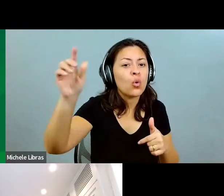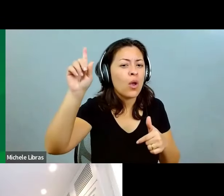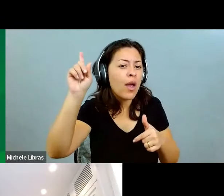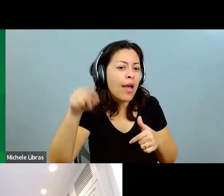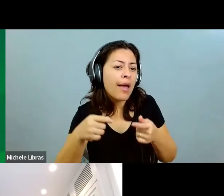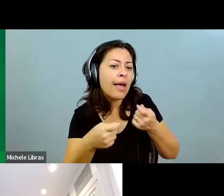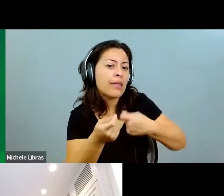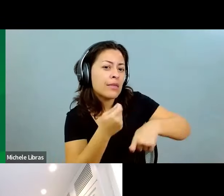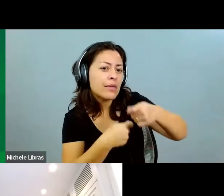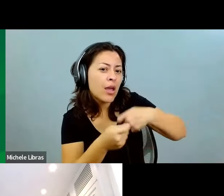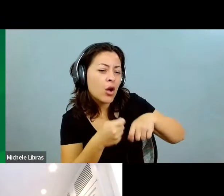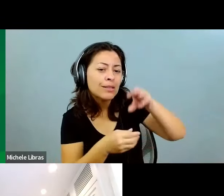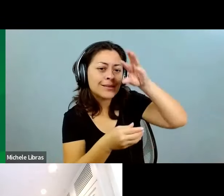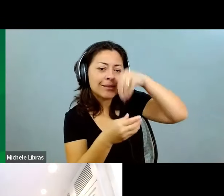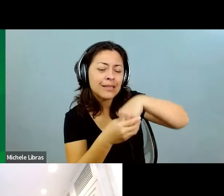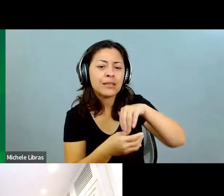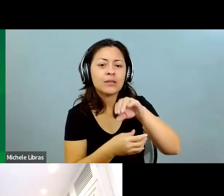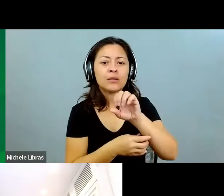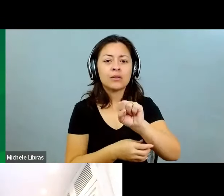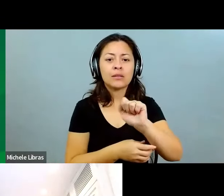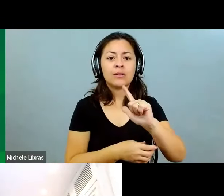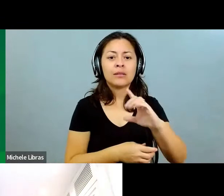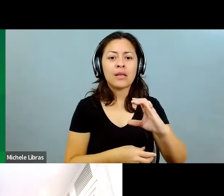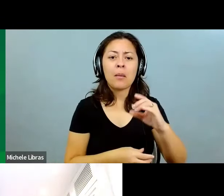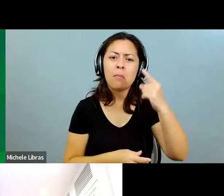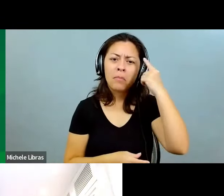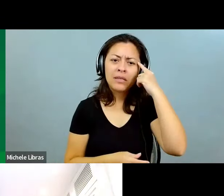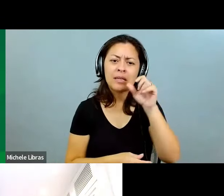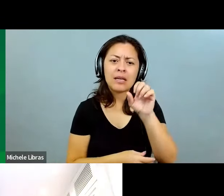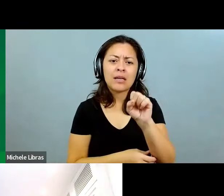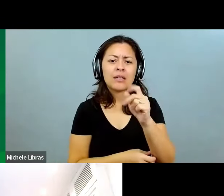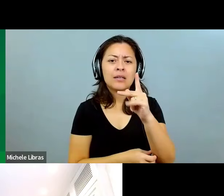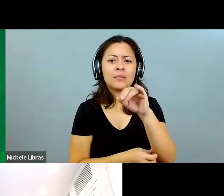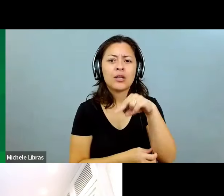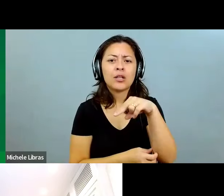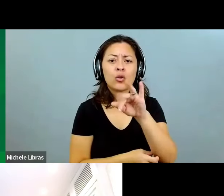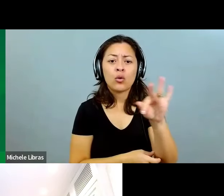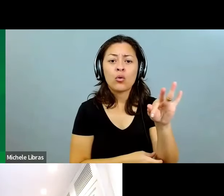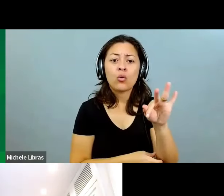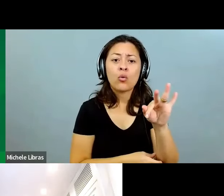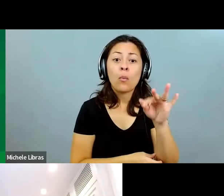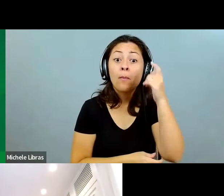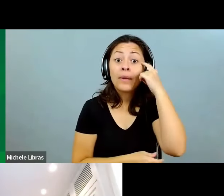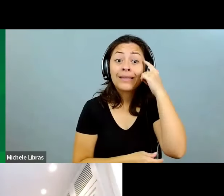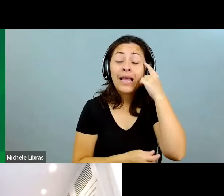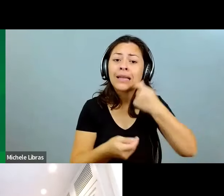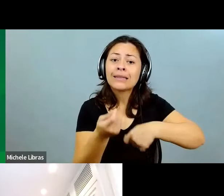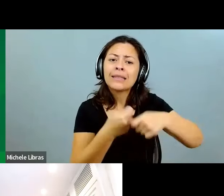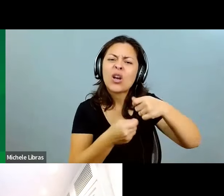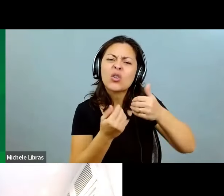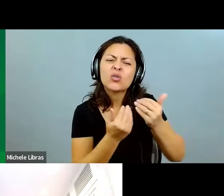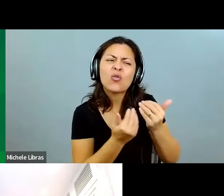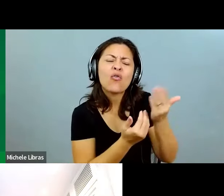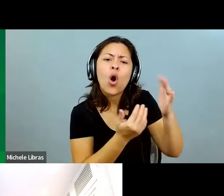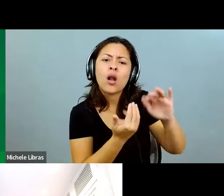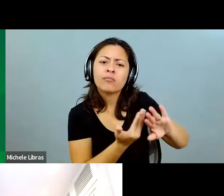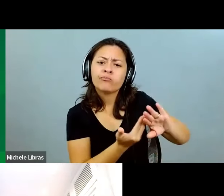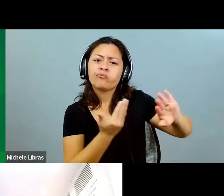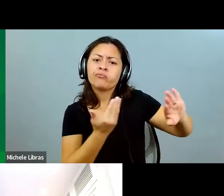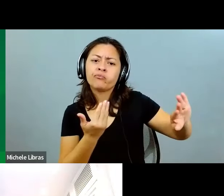dentro da slc se vale a pena pensar no spinoff e tratar o negócio como um negócio apartado do desse ecossistema da